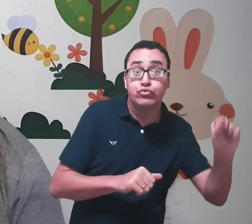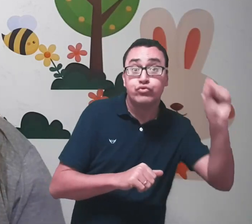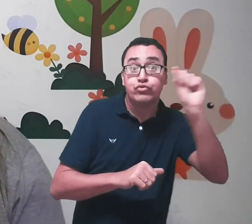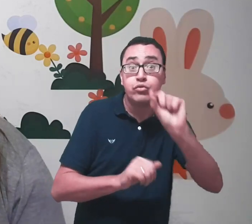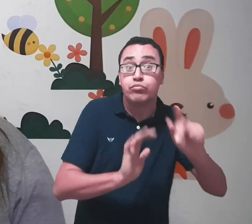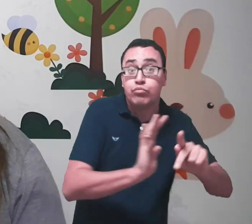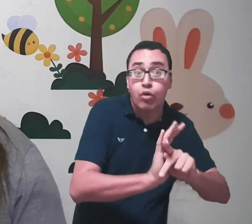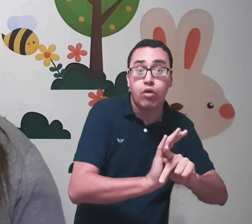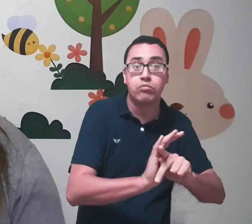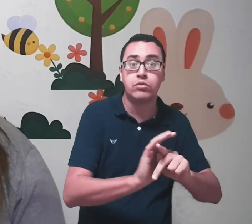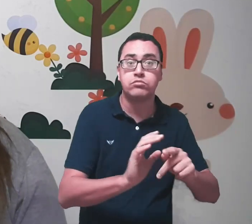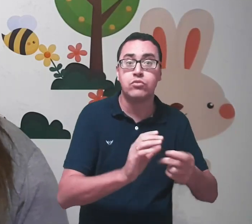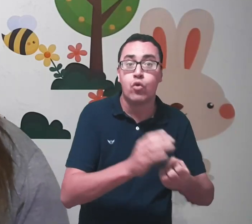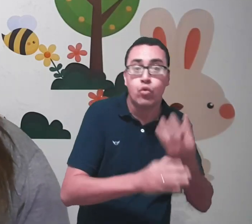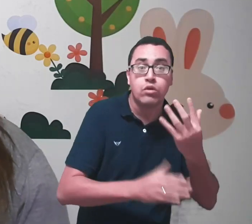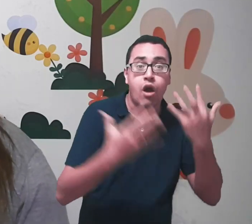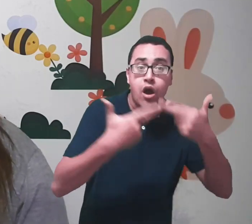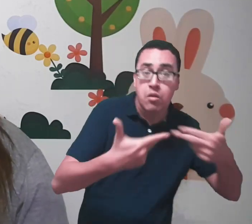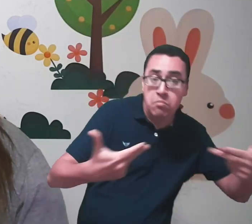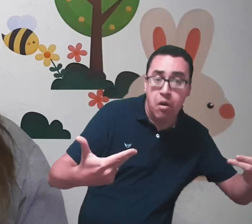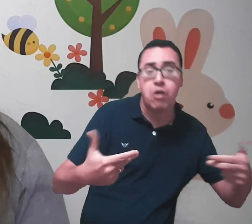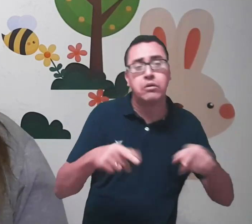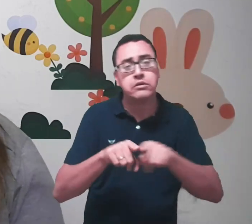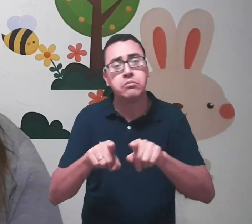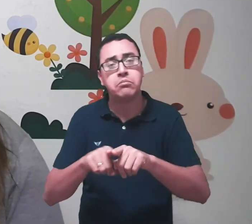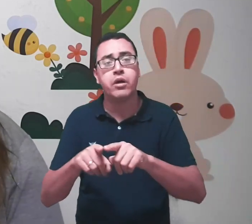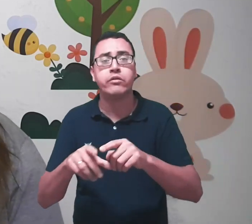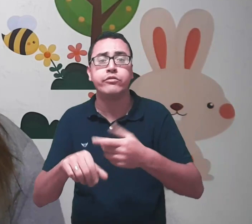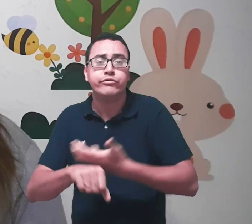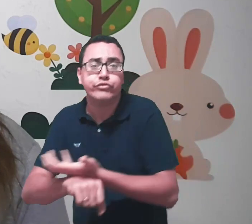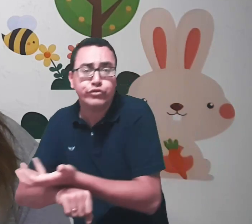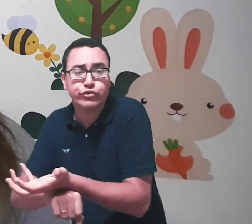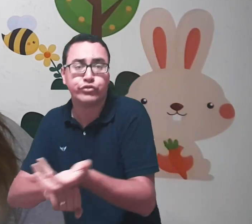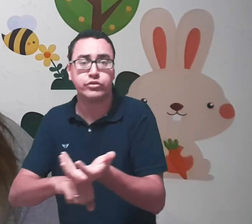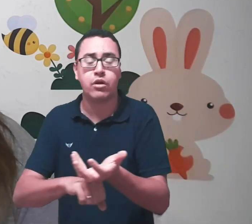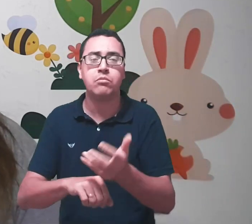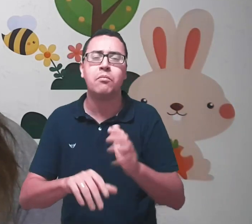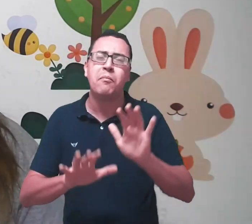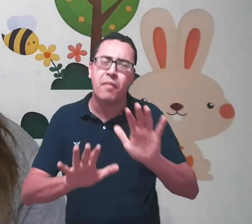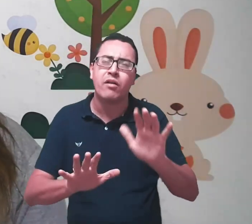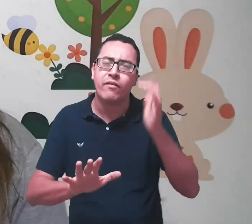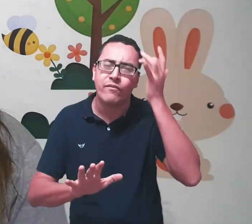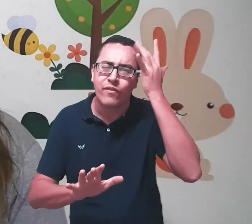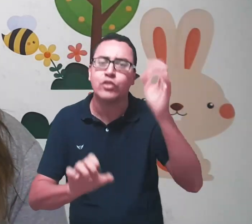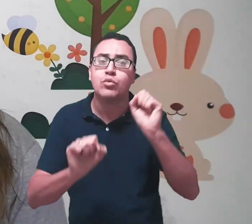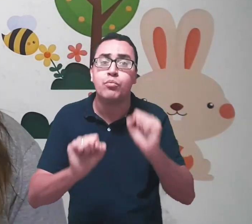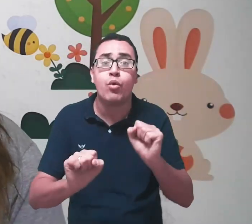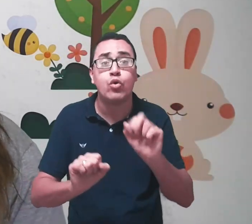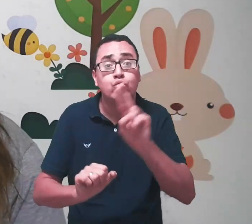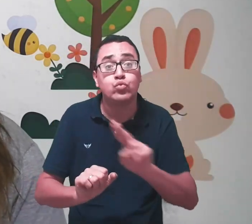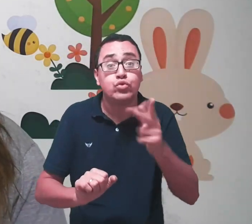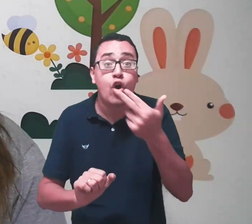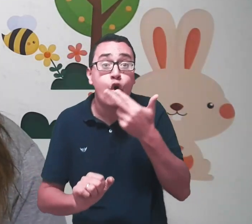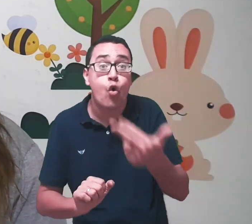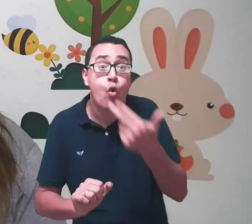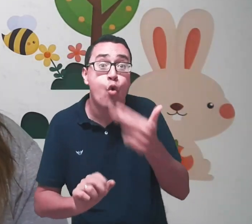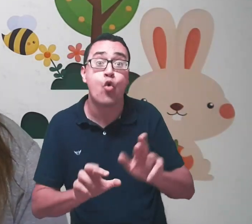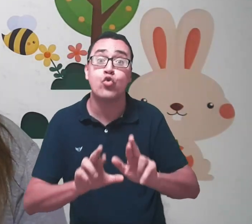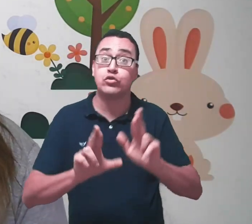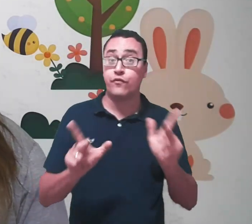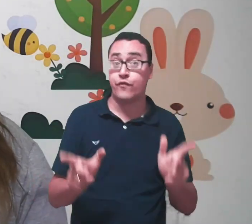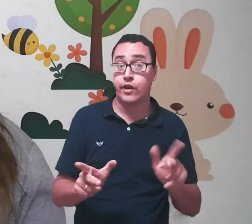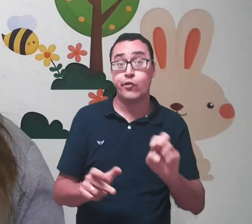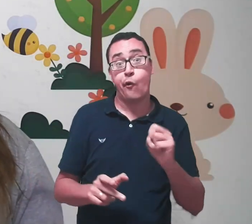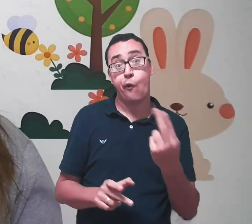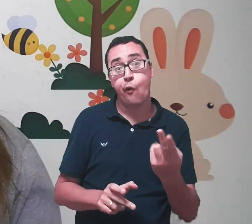origem animal e os que são de origem vegetal. Para ficar mais fácil, você pode usar cores diferentes